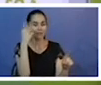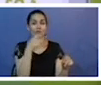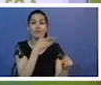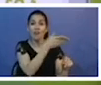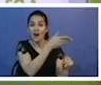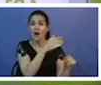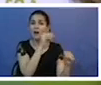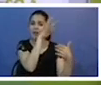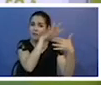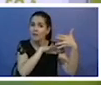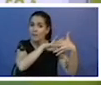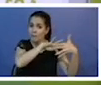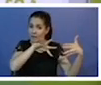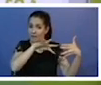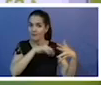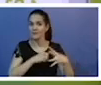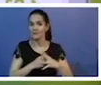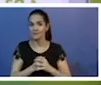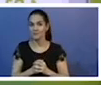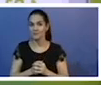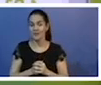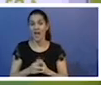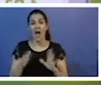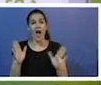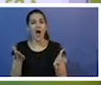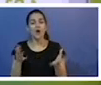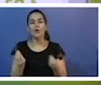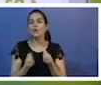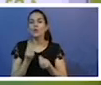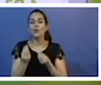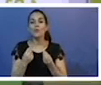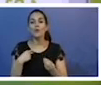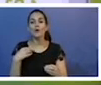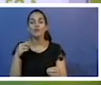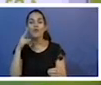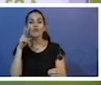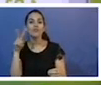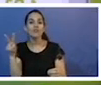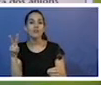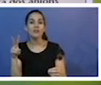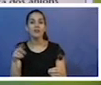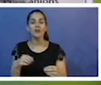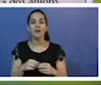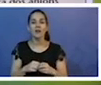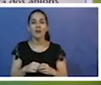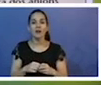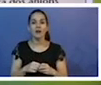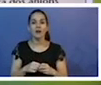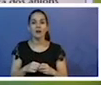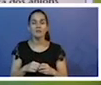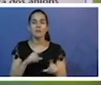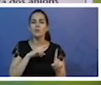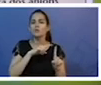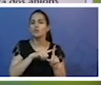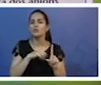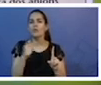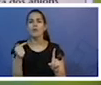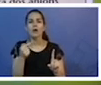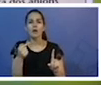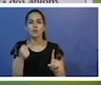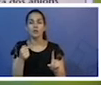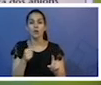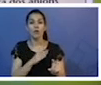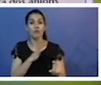a tabela, né? Agora vamos descobrir como que eu vejo a carga do SO4. A gente vai consultar uma tabela